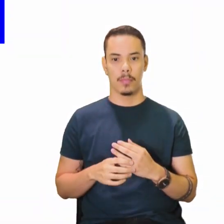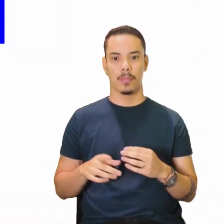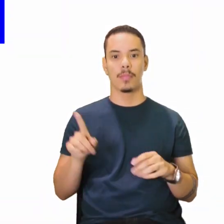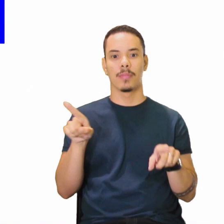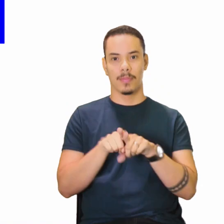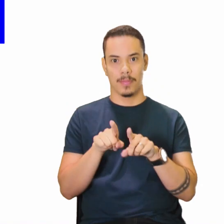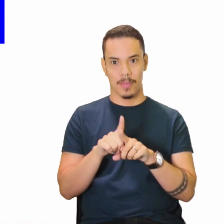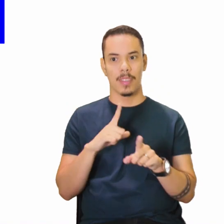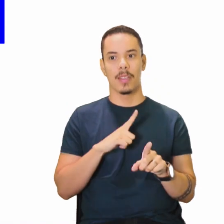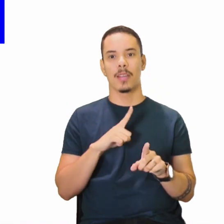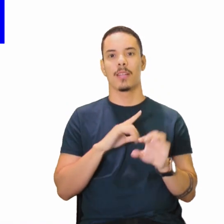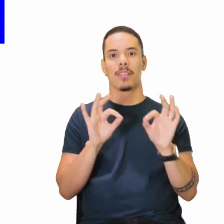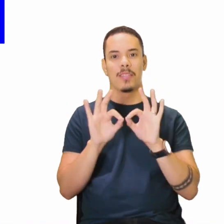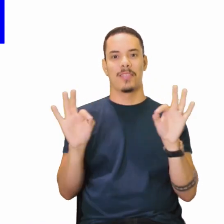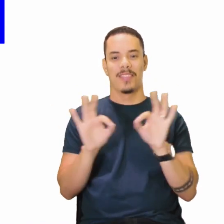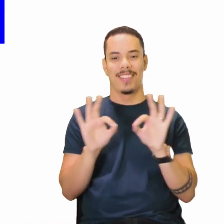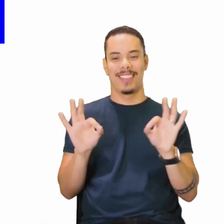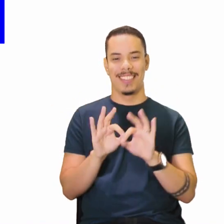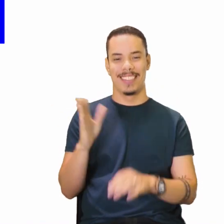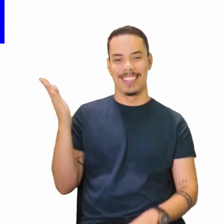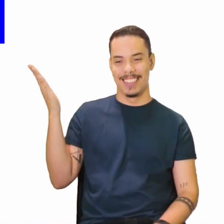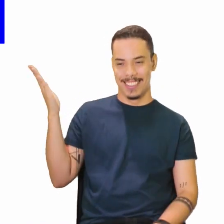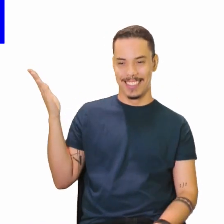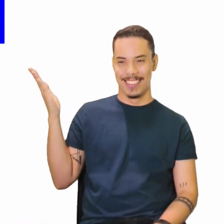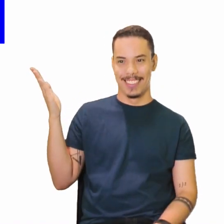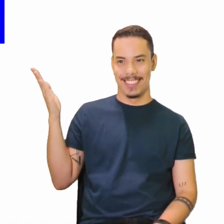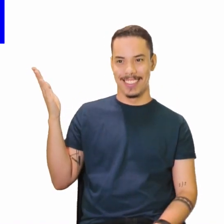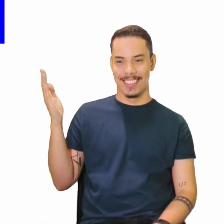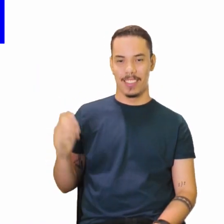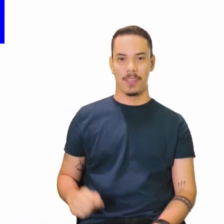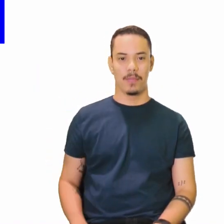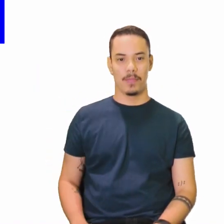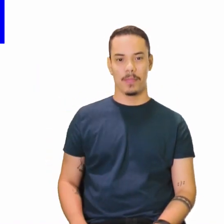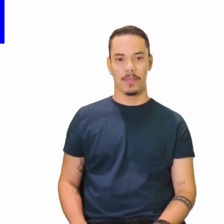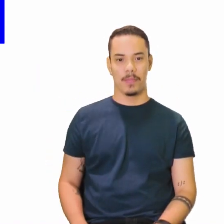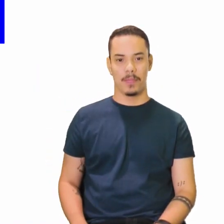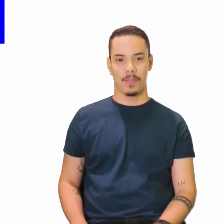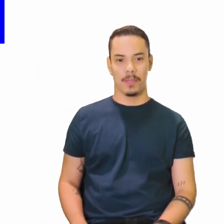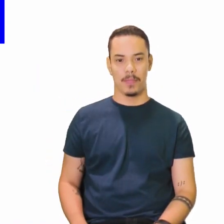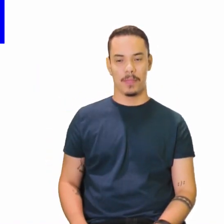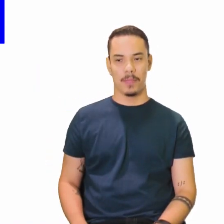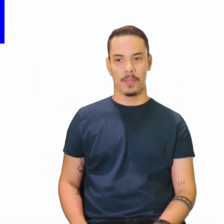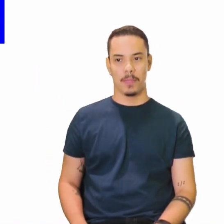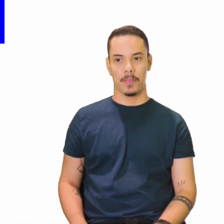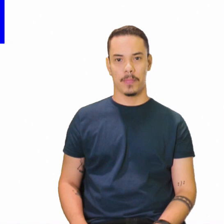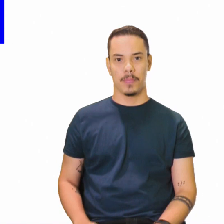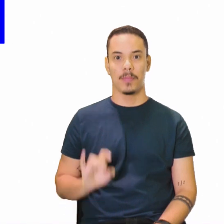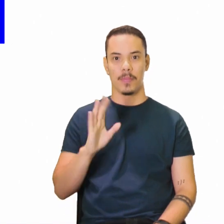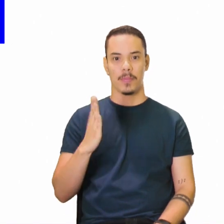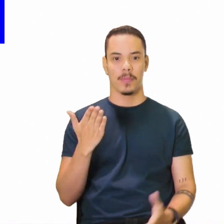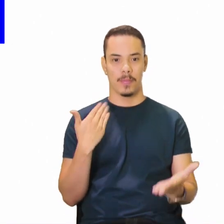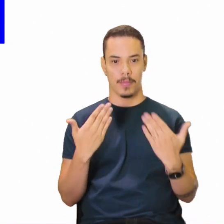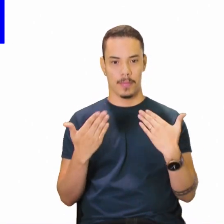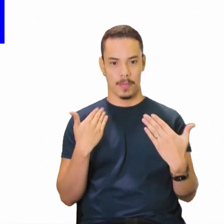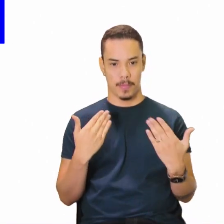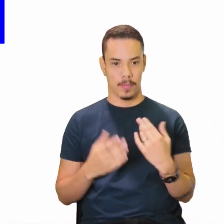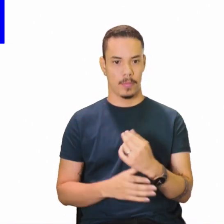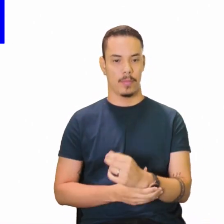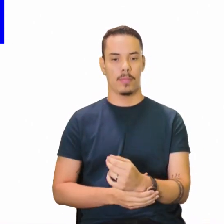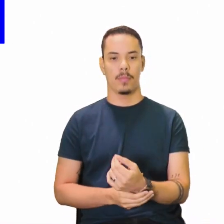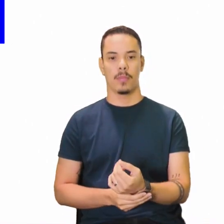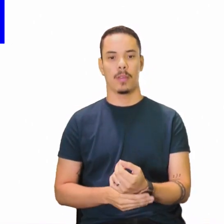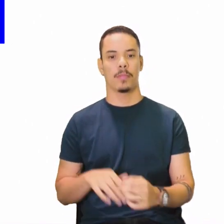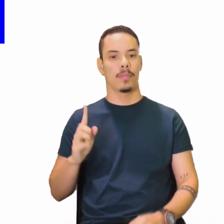esquecendo também que a gente tem que finalizar com a nossa mensagem. Sim, mas eu ainda nem encerrei, eu só estava conversando. Então, vamos